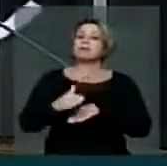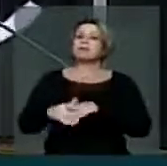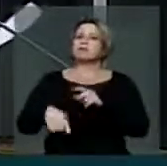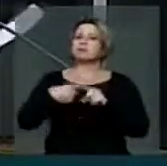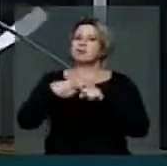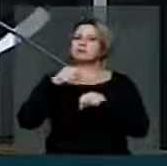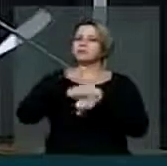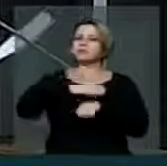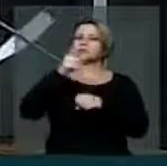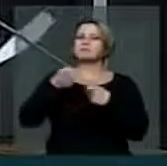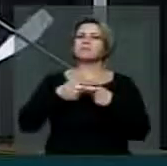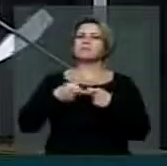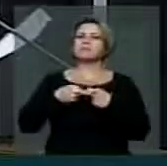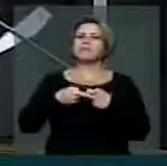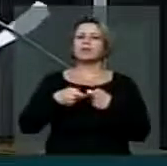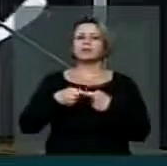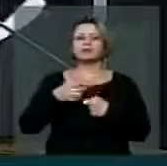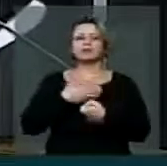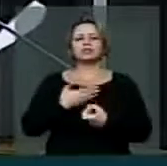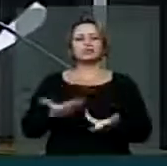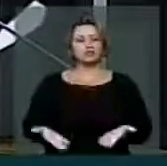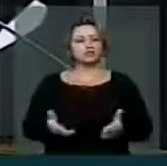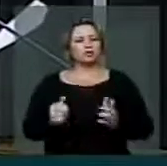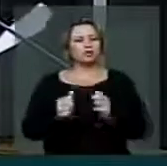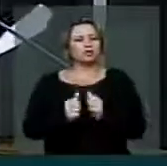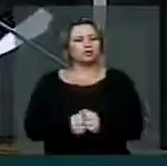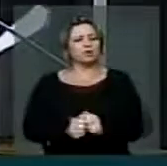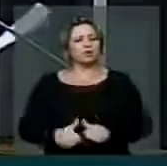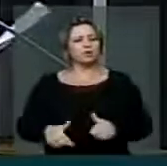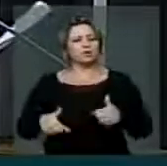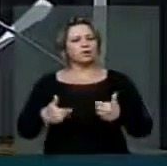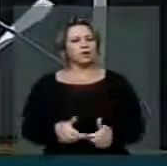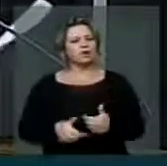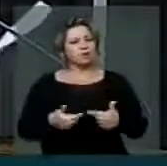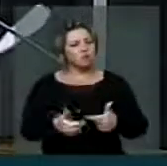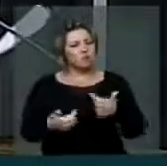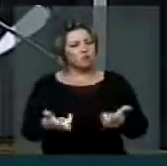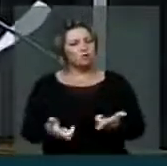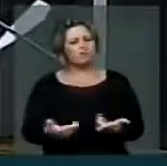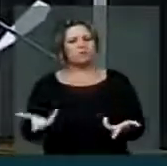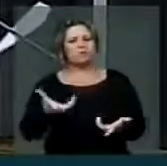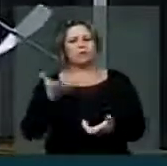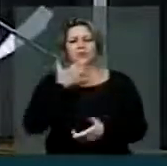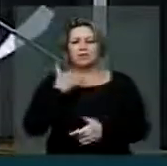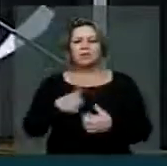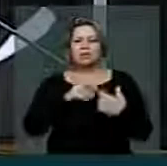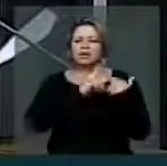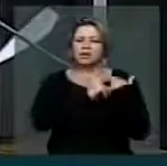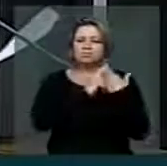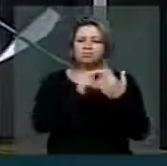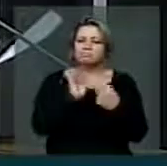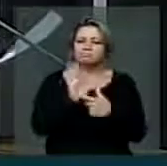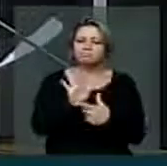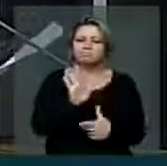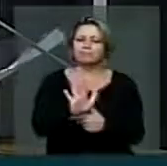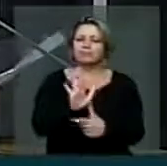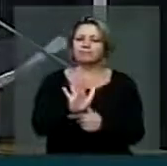governo federal, é parte desse movimento que procura responder